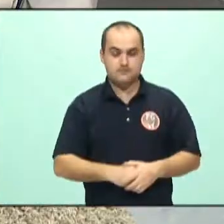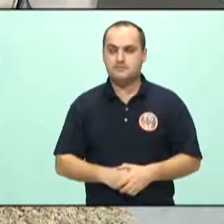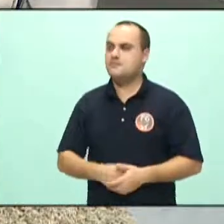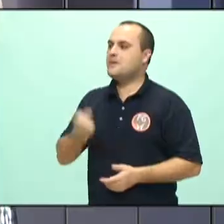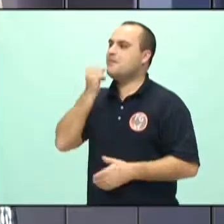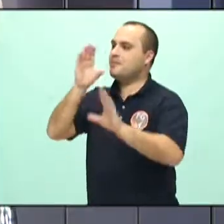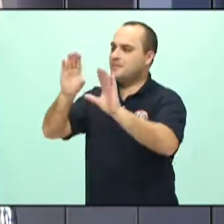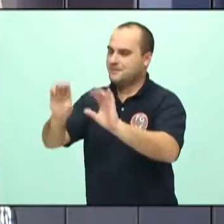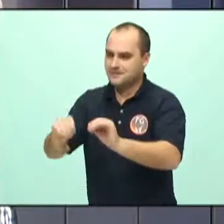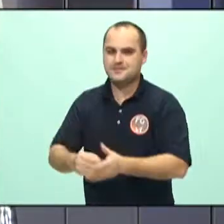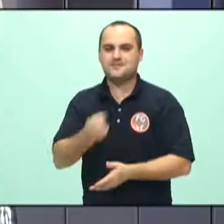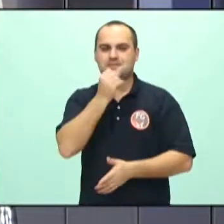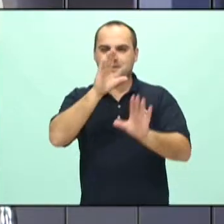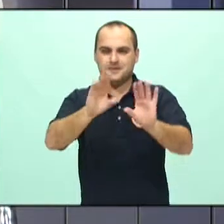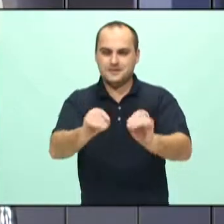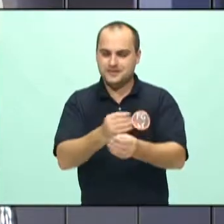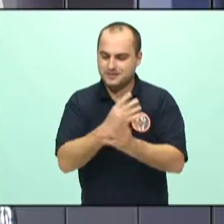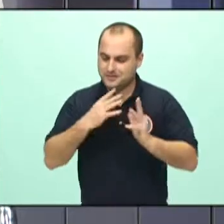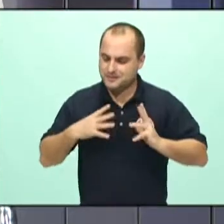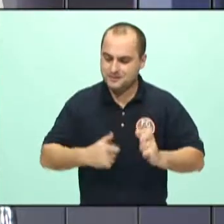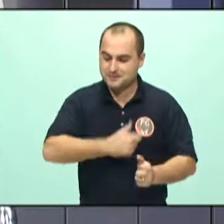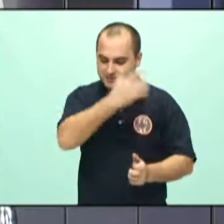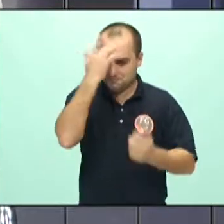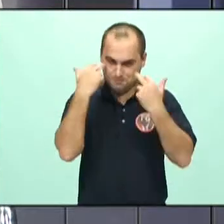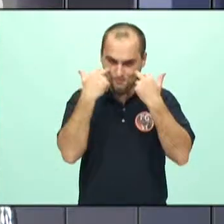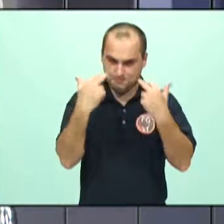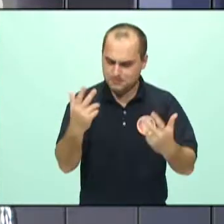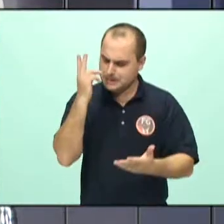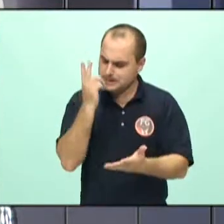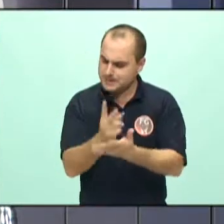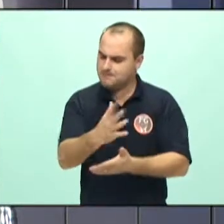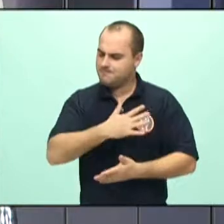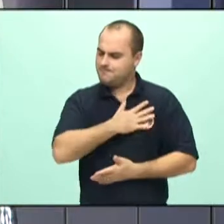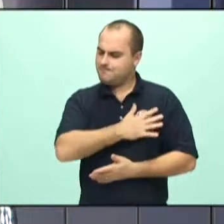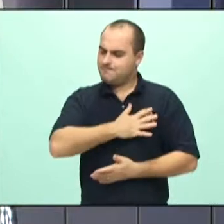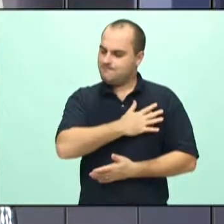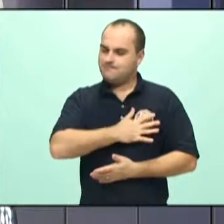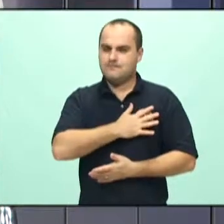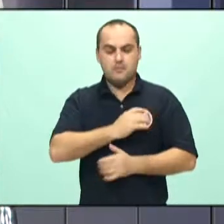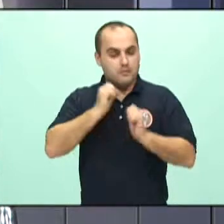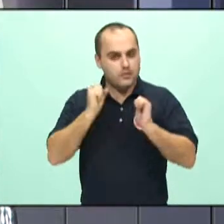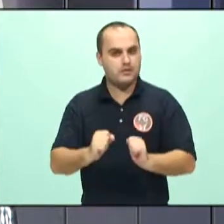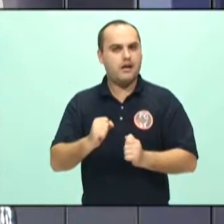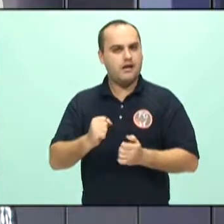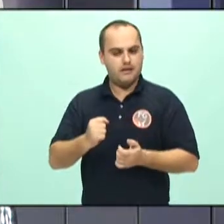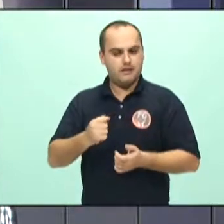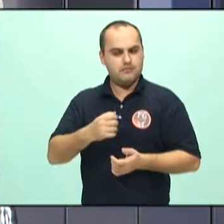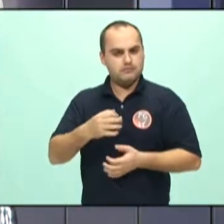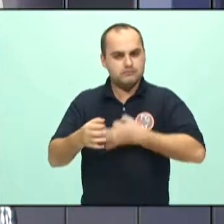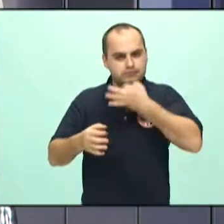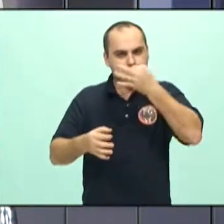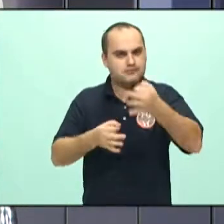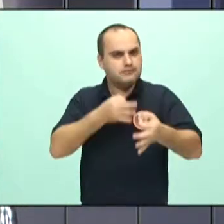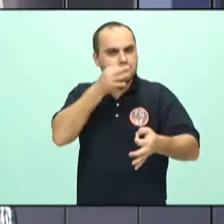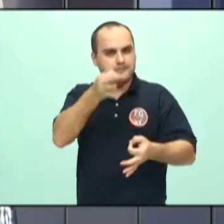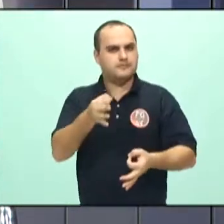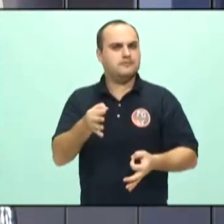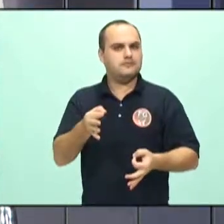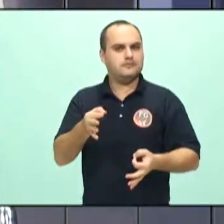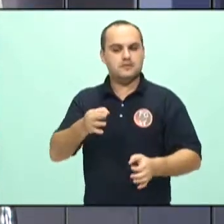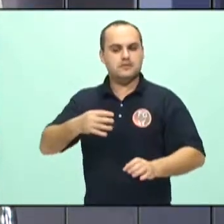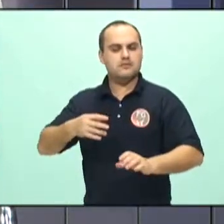Carlos Antônio. Boa noite a todos que nos acompanham. É sempre um prazer, uma honra falar com vocês e poder contribuir, poder passar um pouco do trabalho aqui no Legislativo para